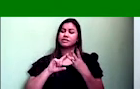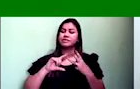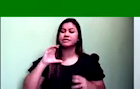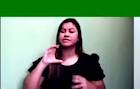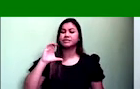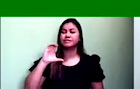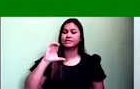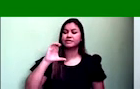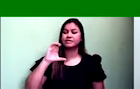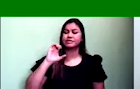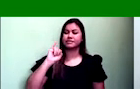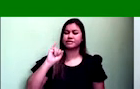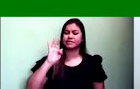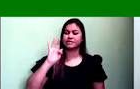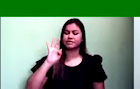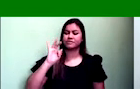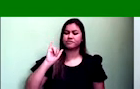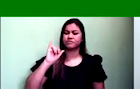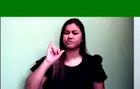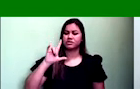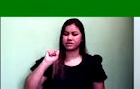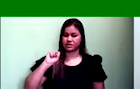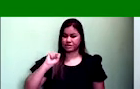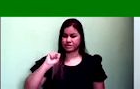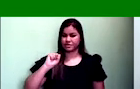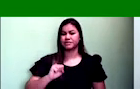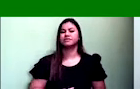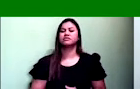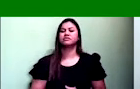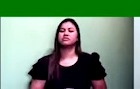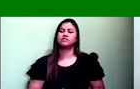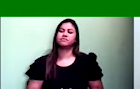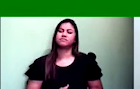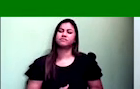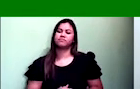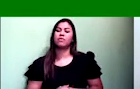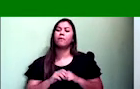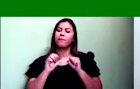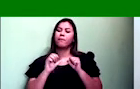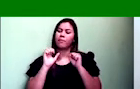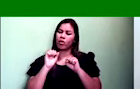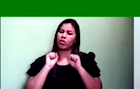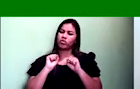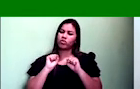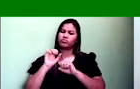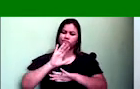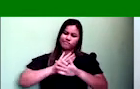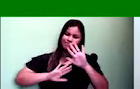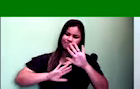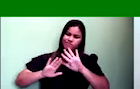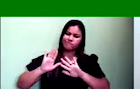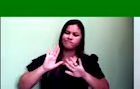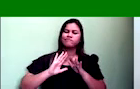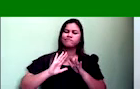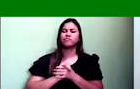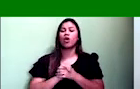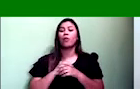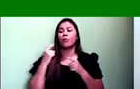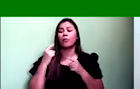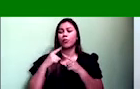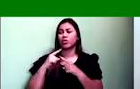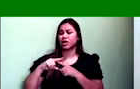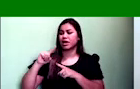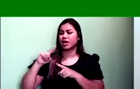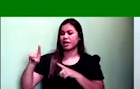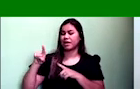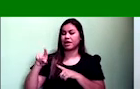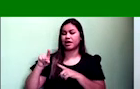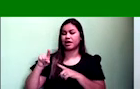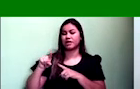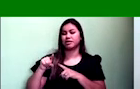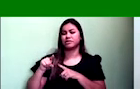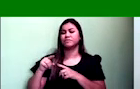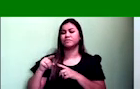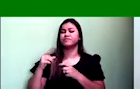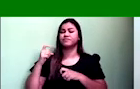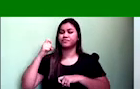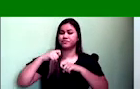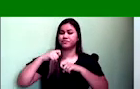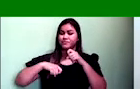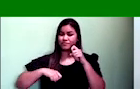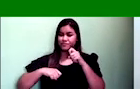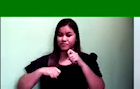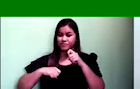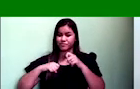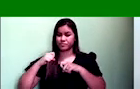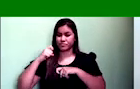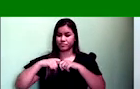drogas injetáveis, né? Ou seja, o parceiro vai se contaminar e levar essa doença para a parceira através da relação